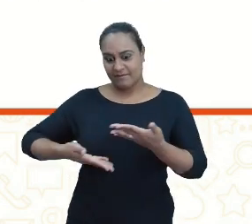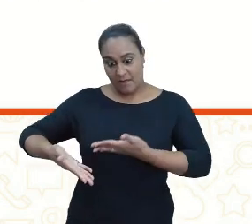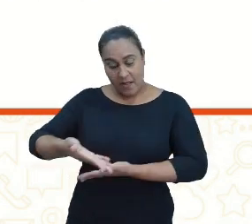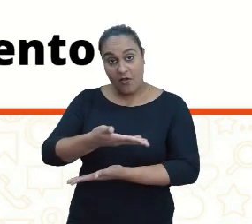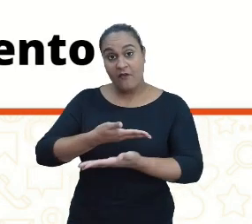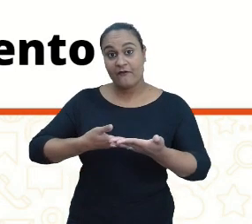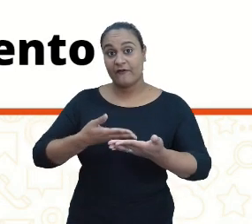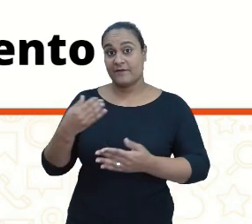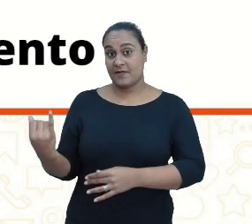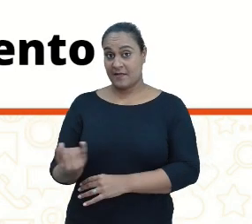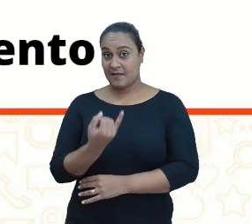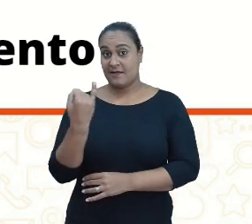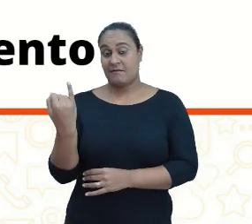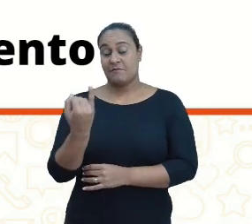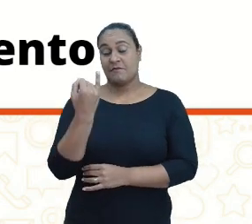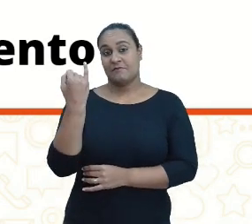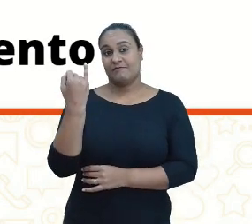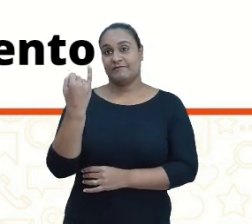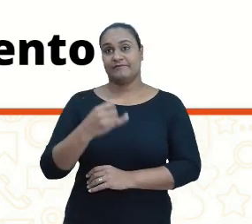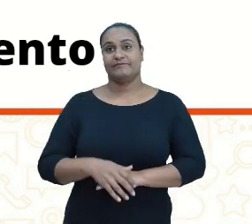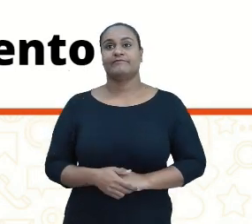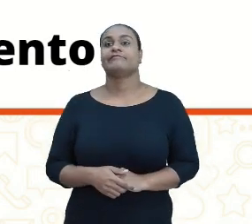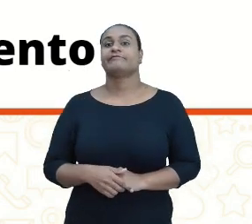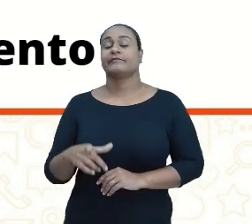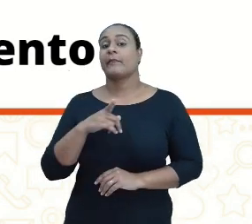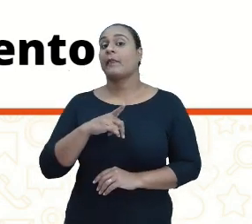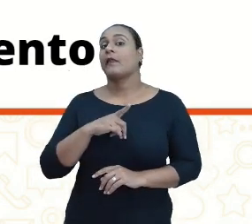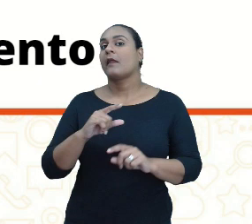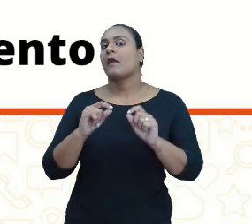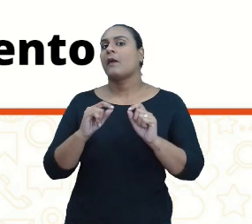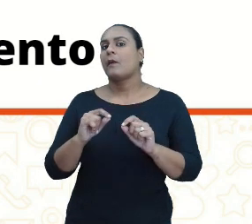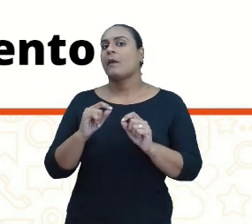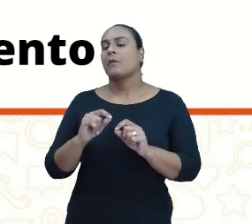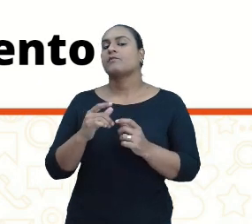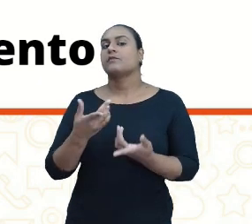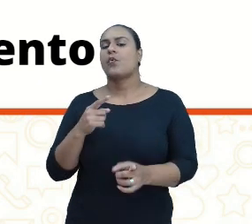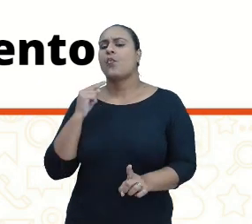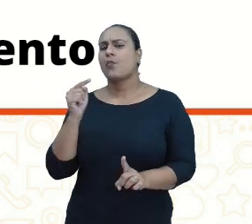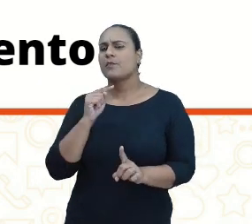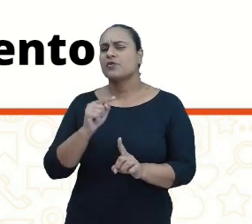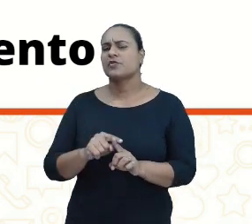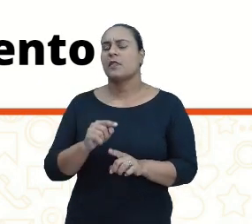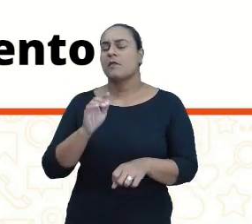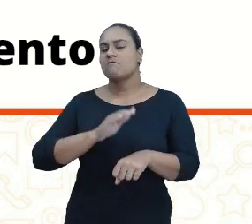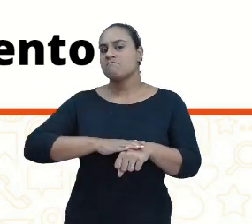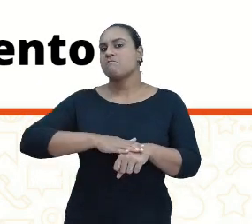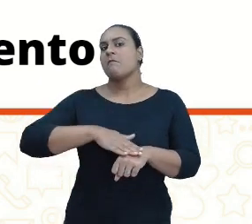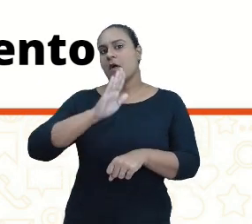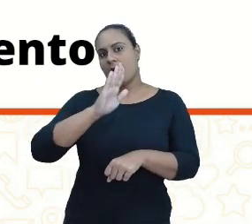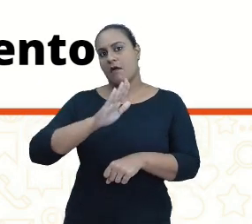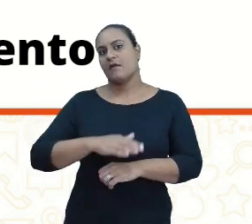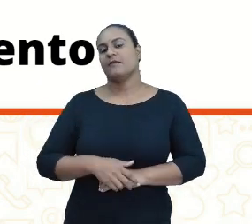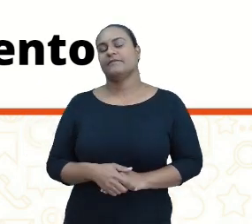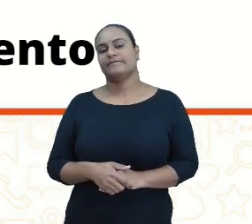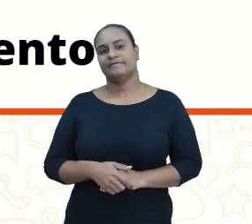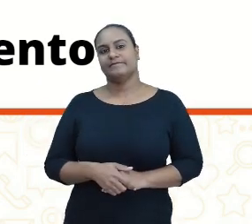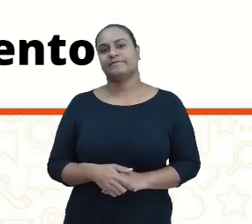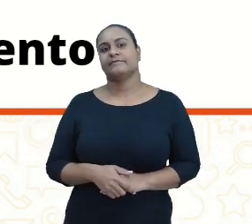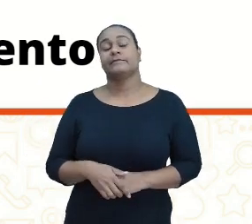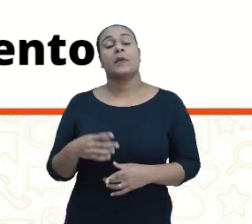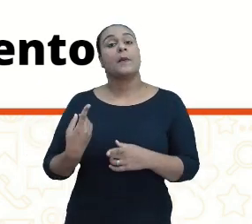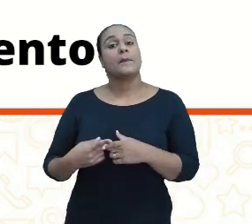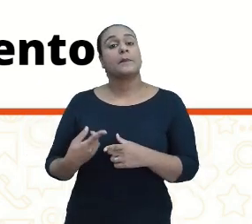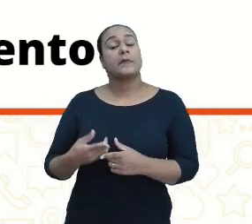importante, é a convivência que terá um significado maior, porque eu